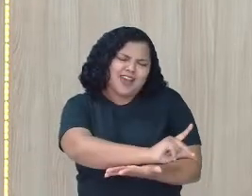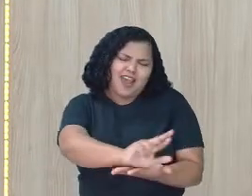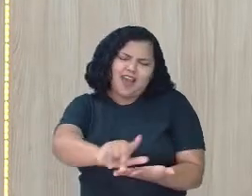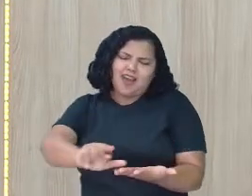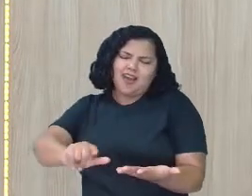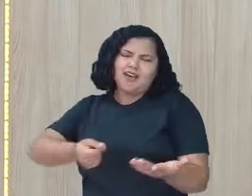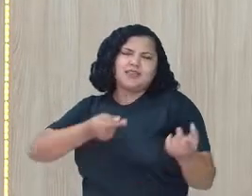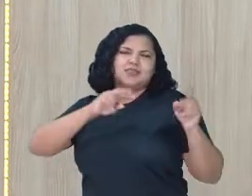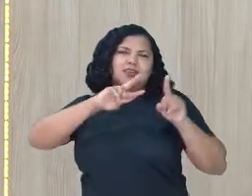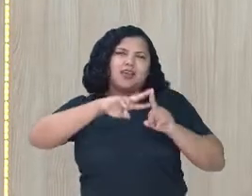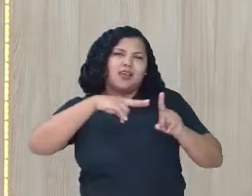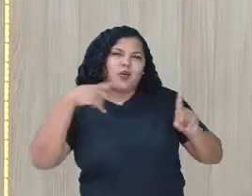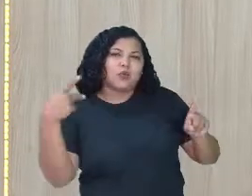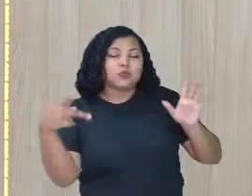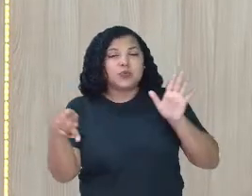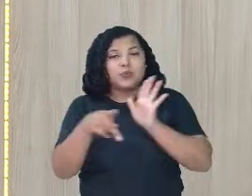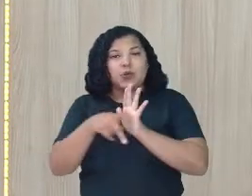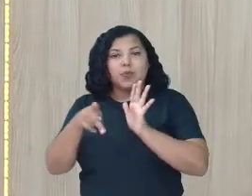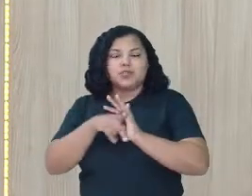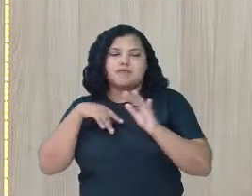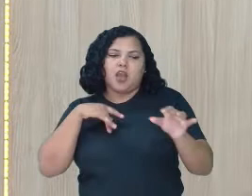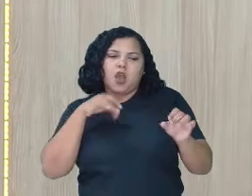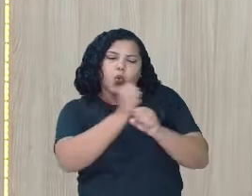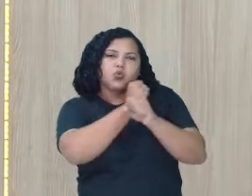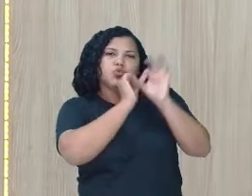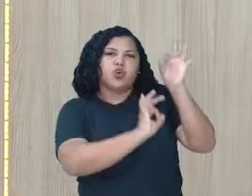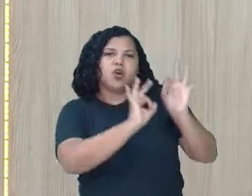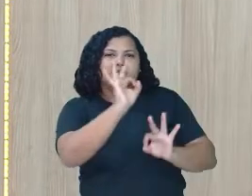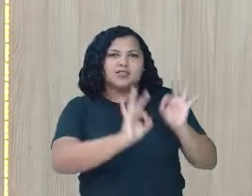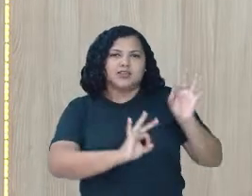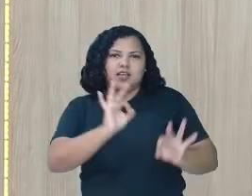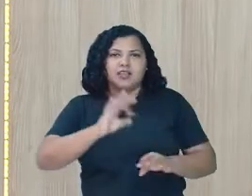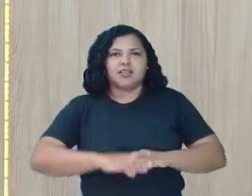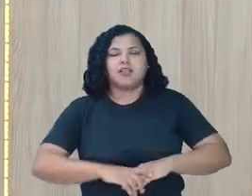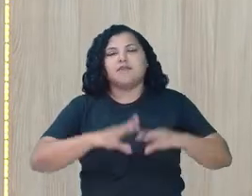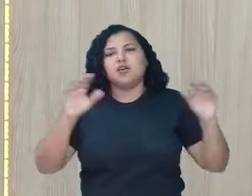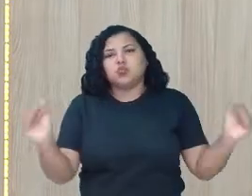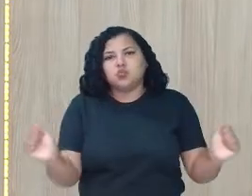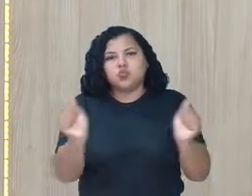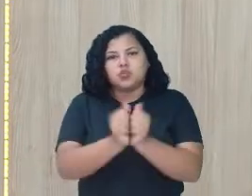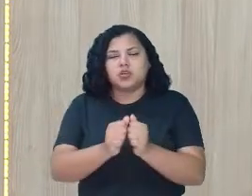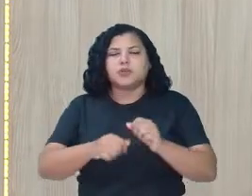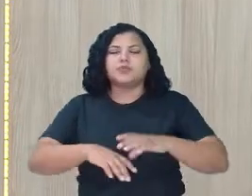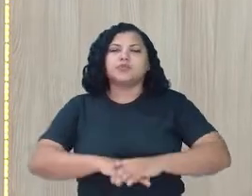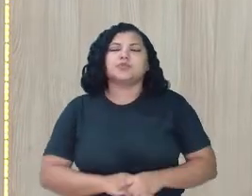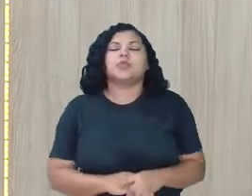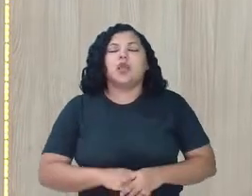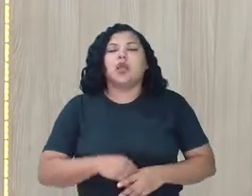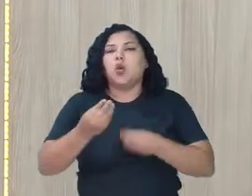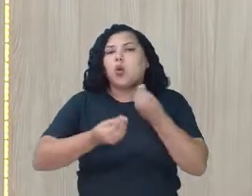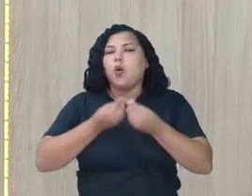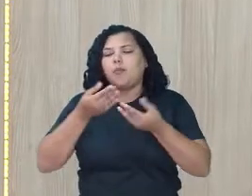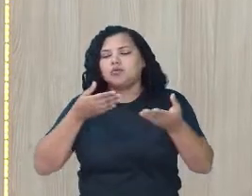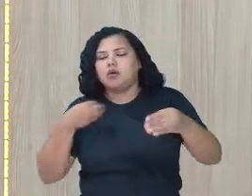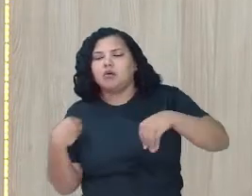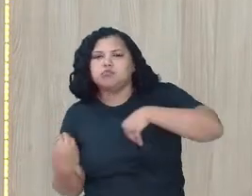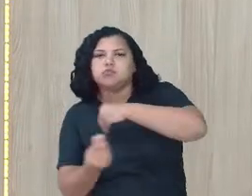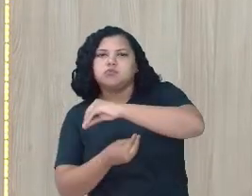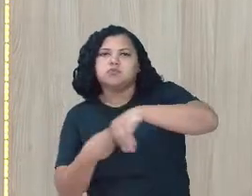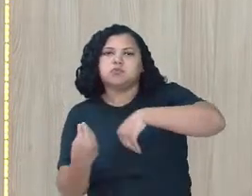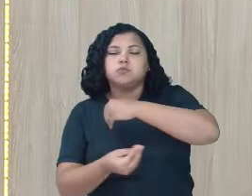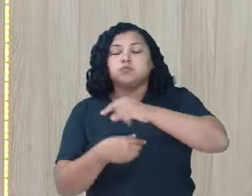de elementos que vão se construindo, né, que vão se juntando a partir dessas misturas,